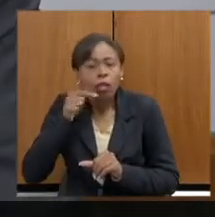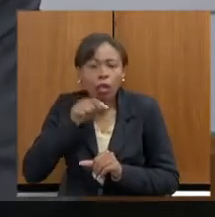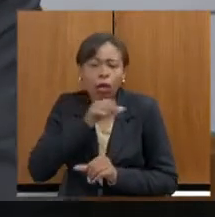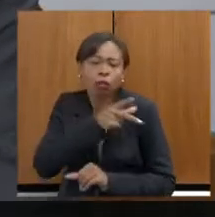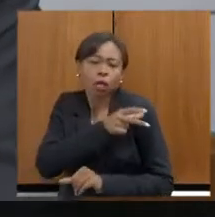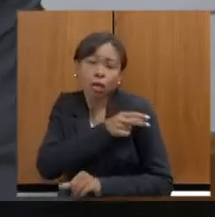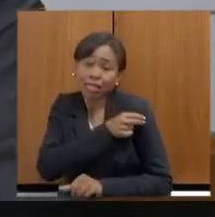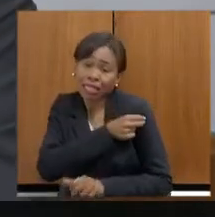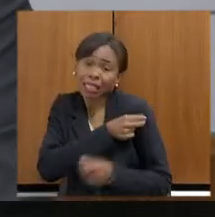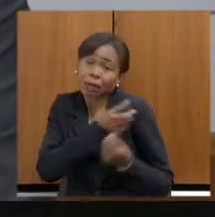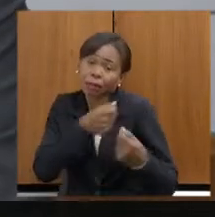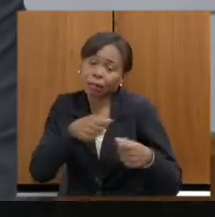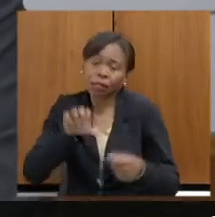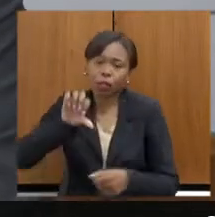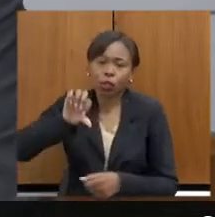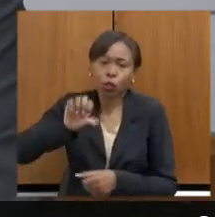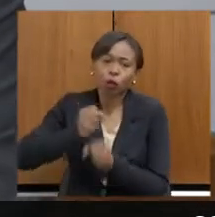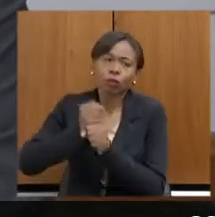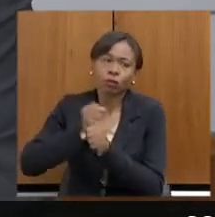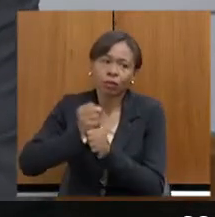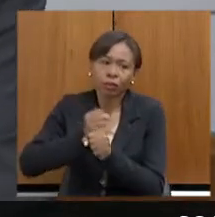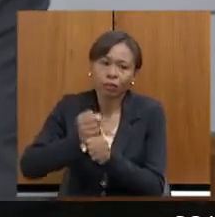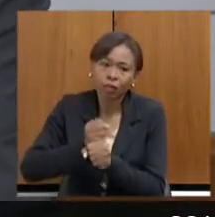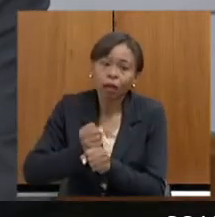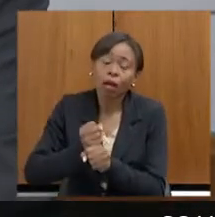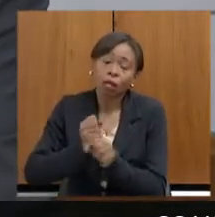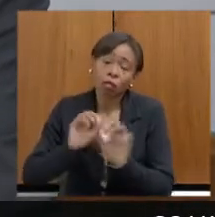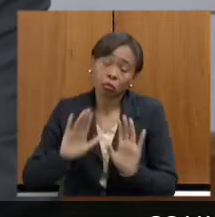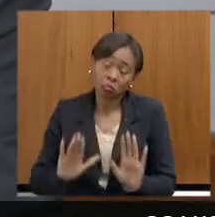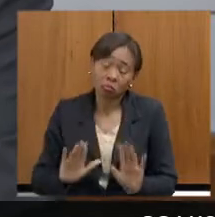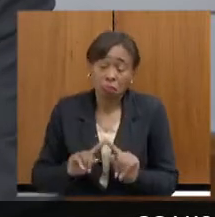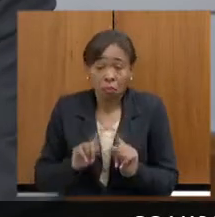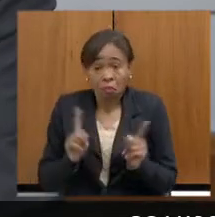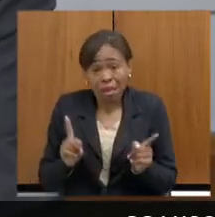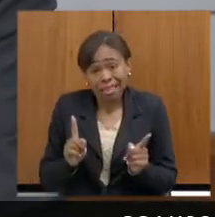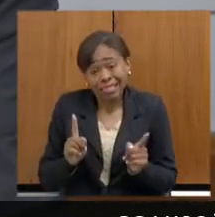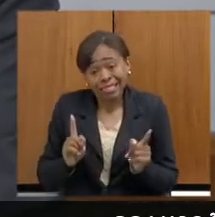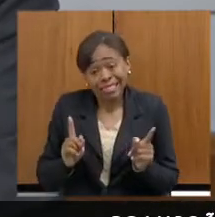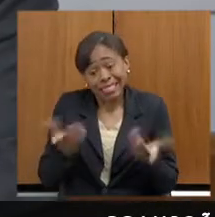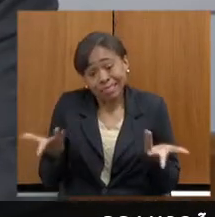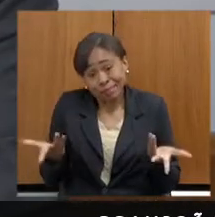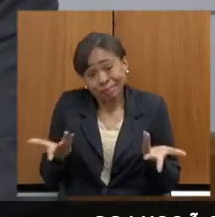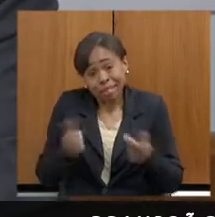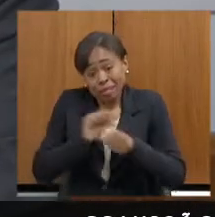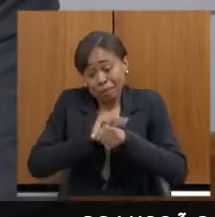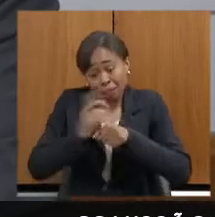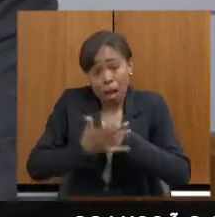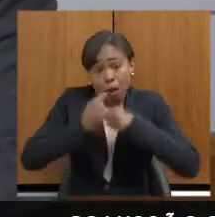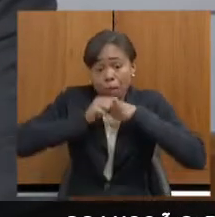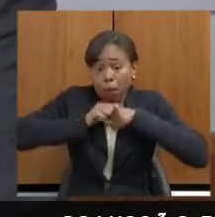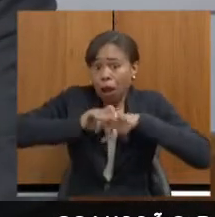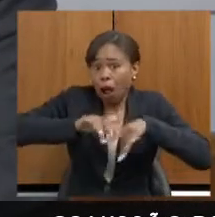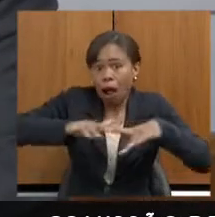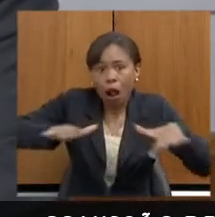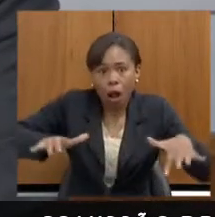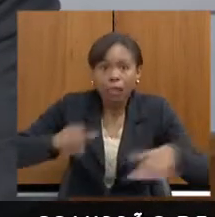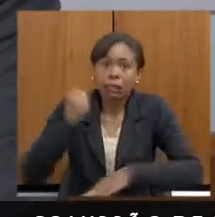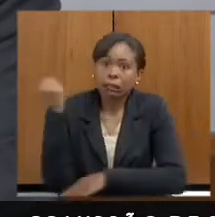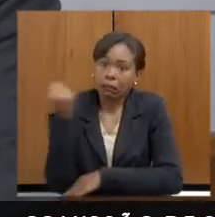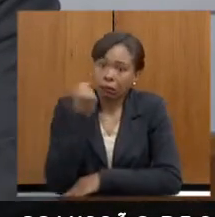Justamente esse tempo e essa cautela poder lidar com elas e comer uma situação de pandemia uma situação realmente muito crítica